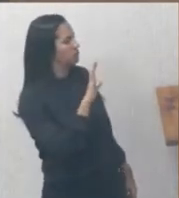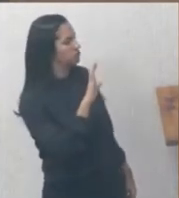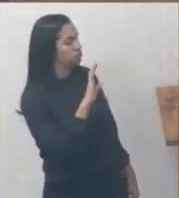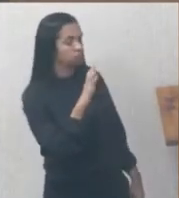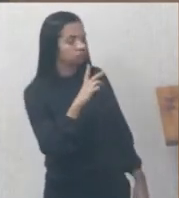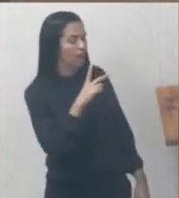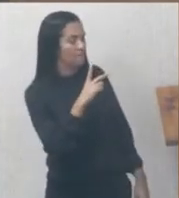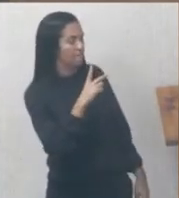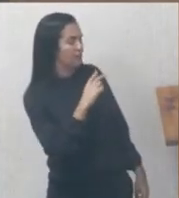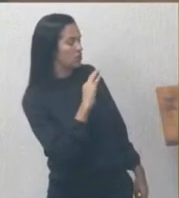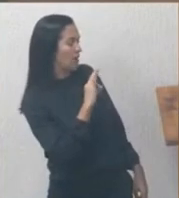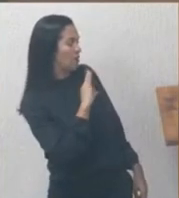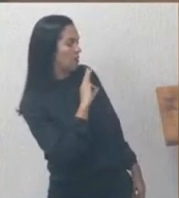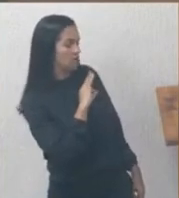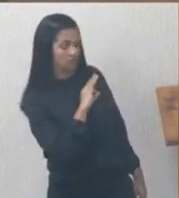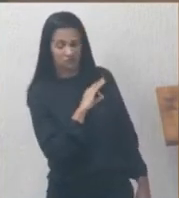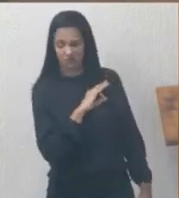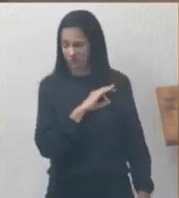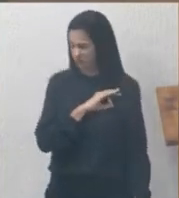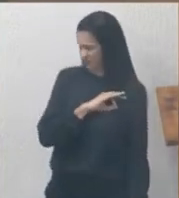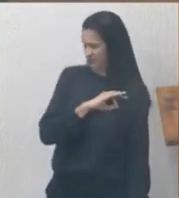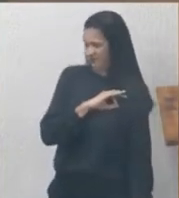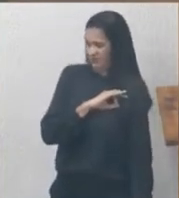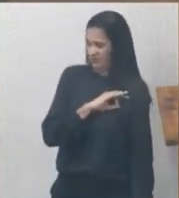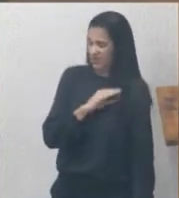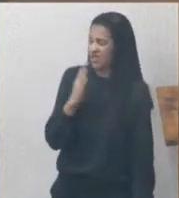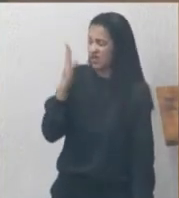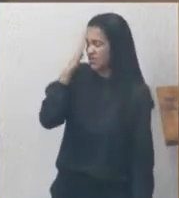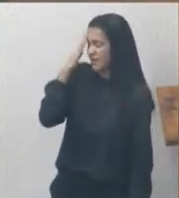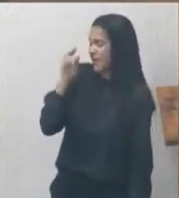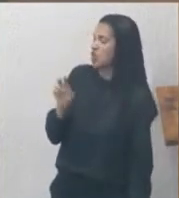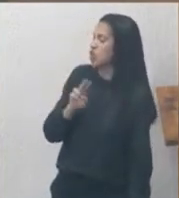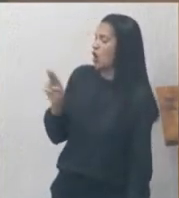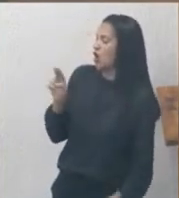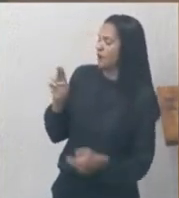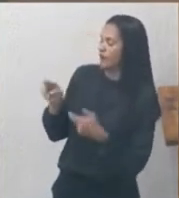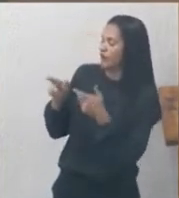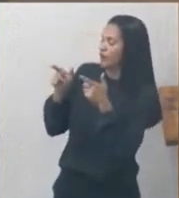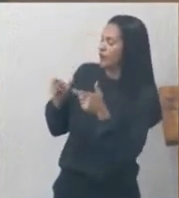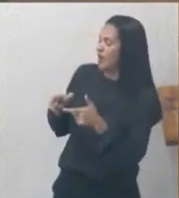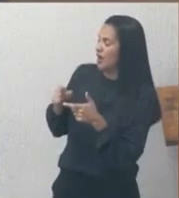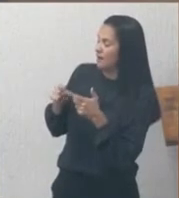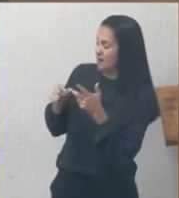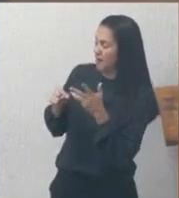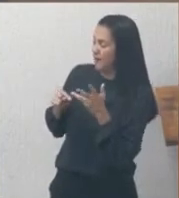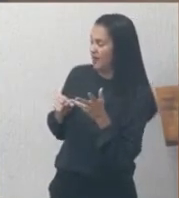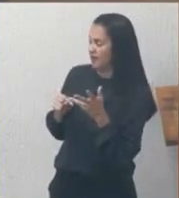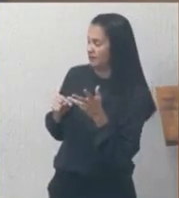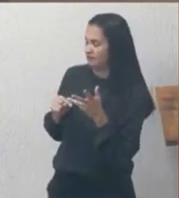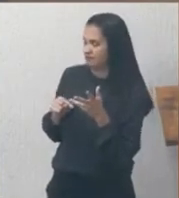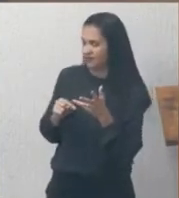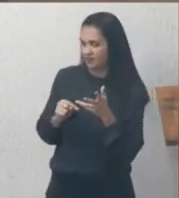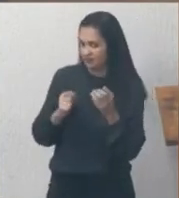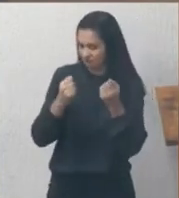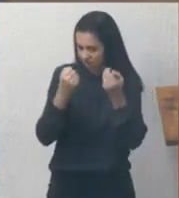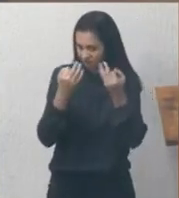e daí eu quero saber quem é você seu nome o direito de ir e vir enfim para não se alongar e essa é a minha